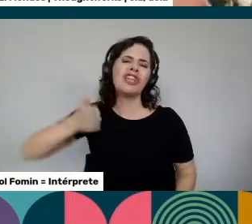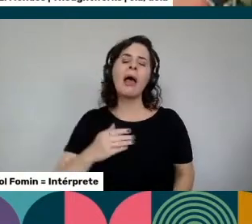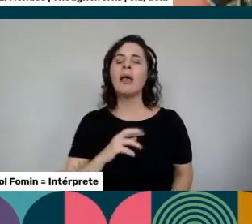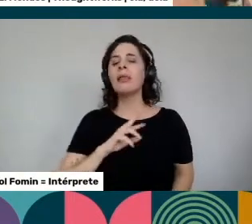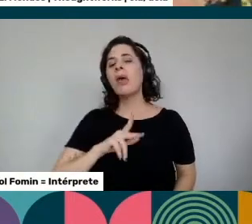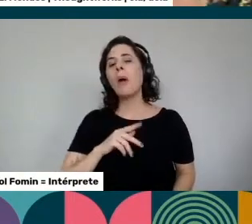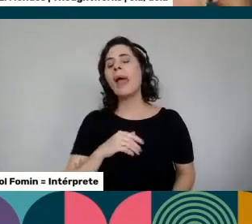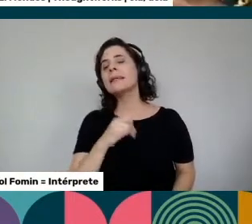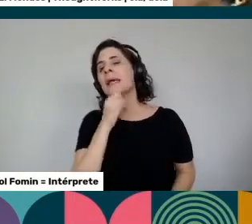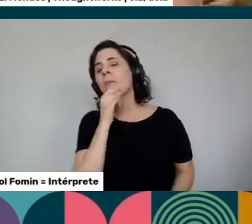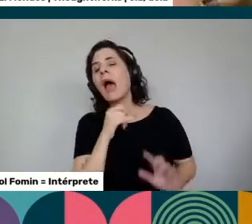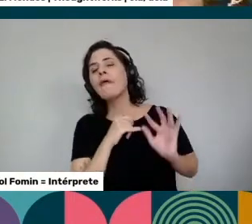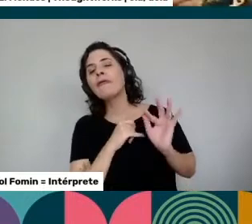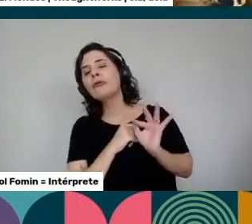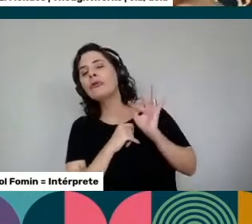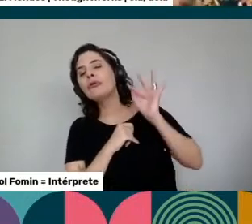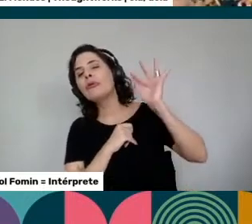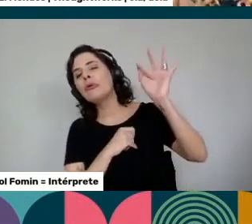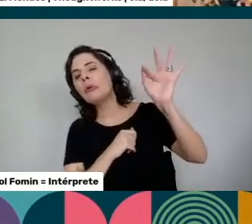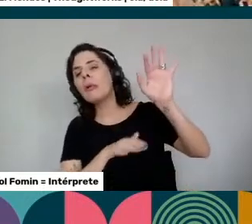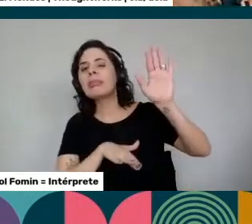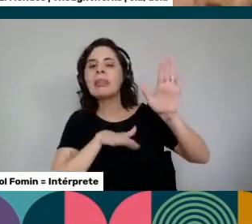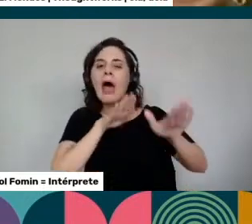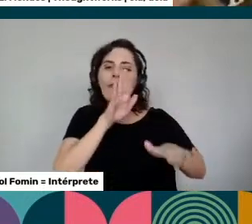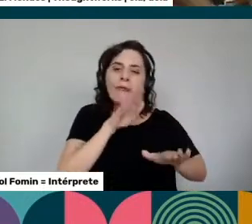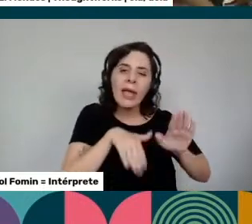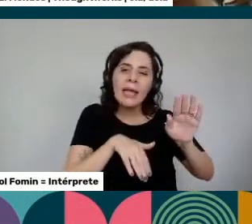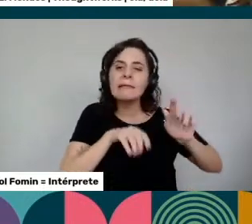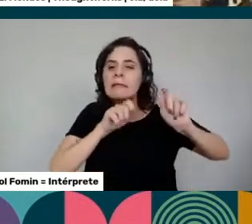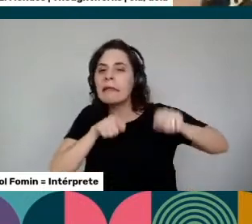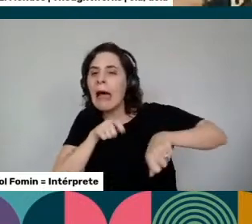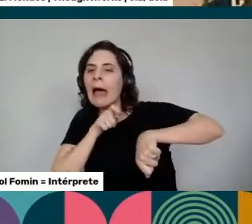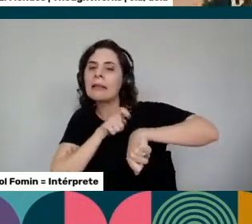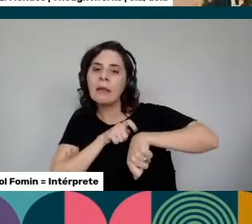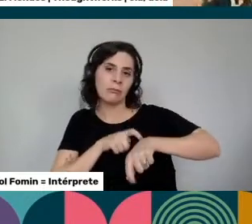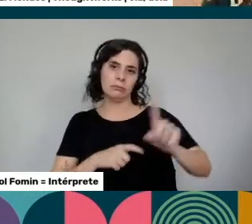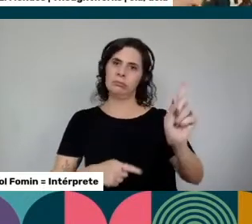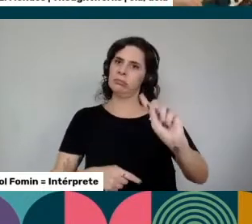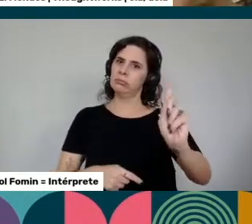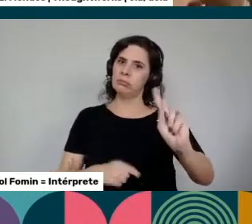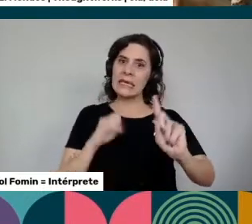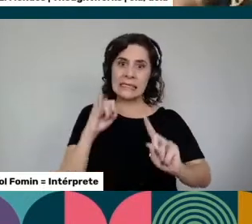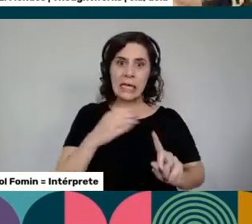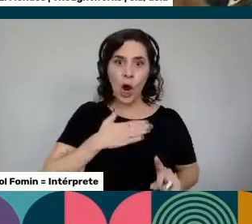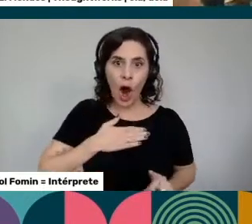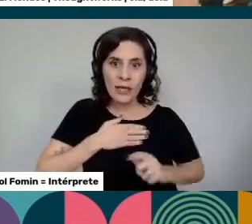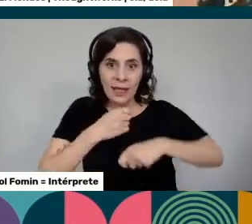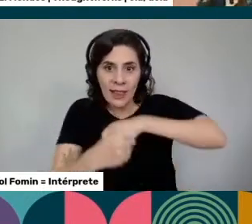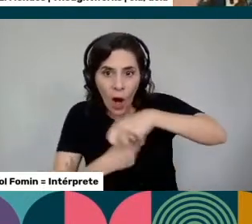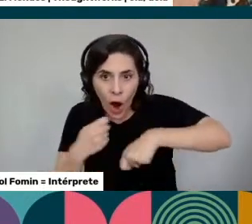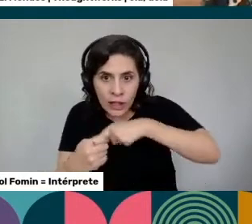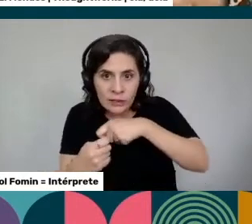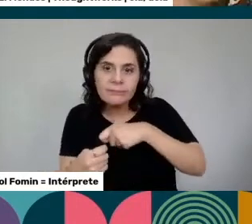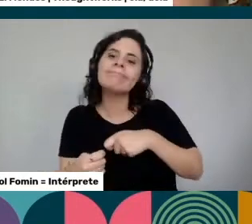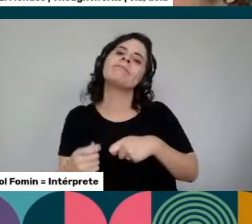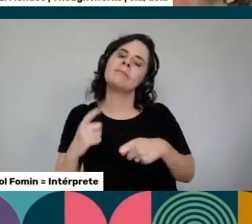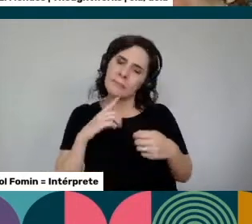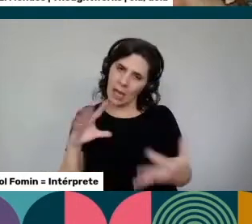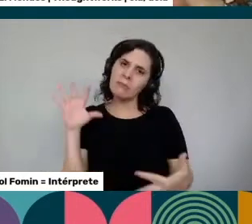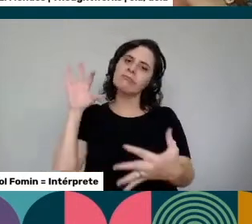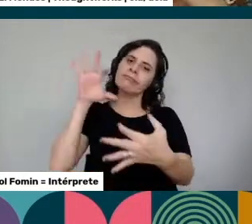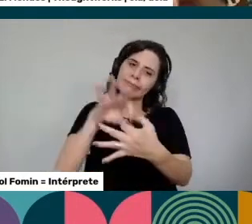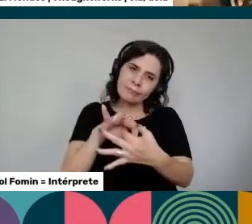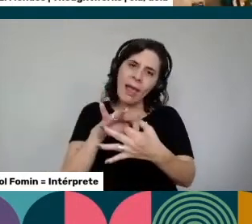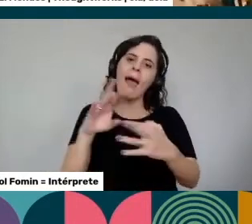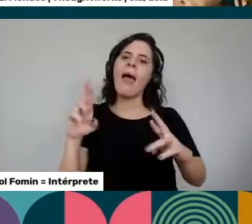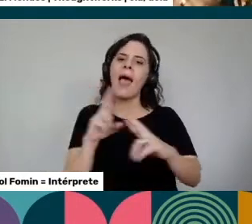quando estiver sobrando tempo, a gente já fez essa conexão. Para quem gosta só de negócio, já existem as correlações formadas,